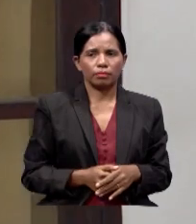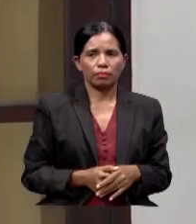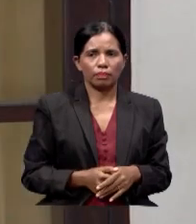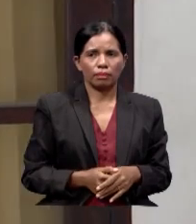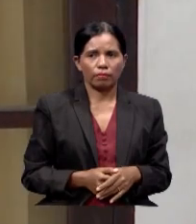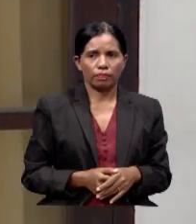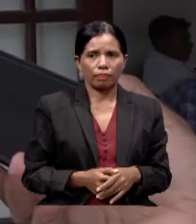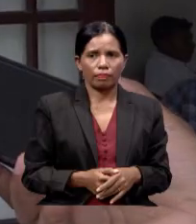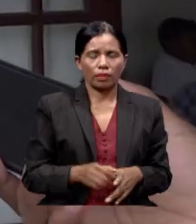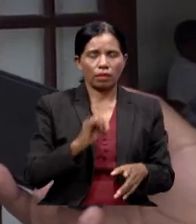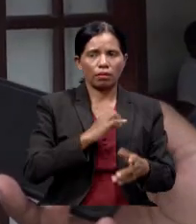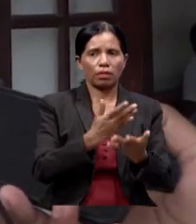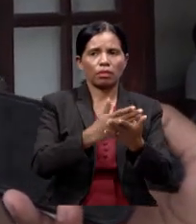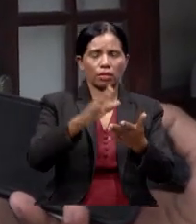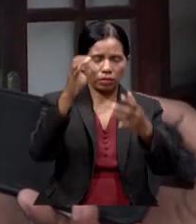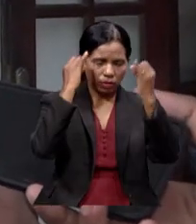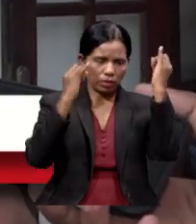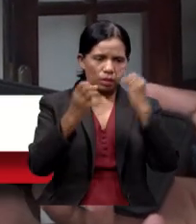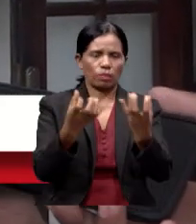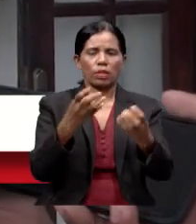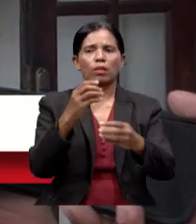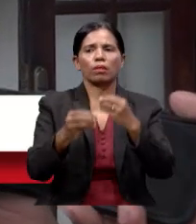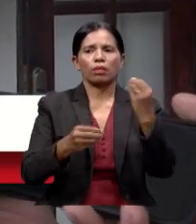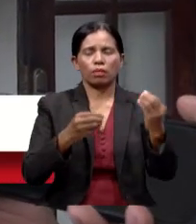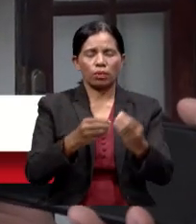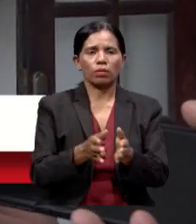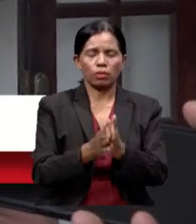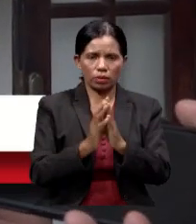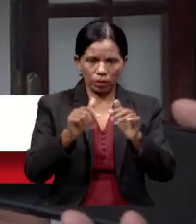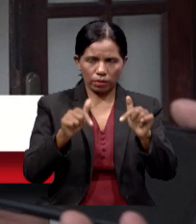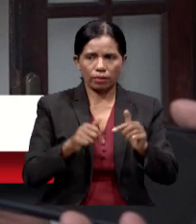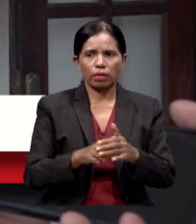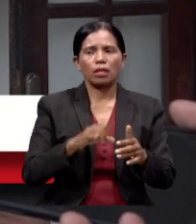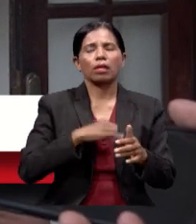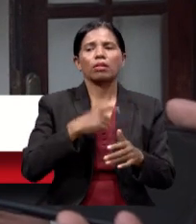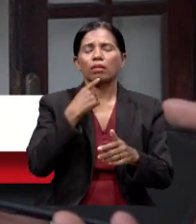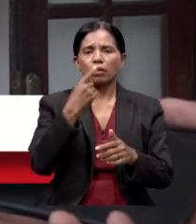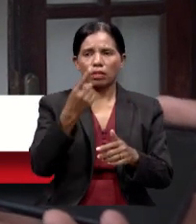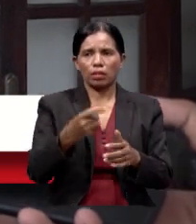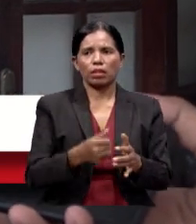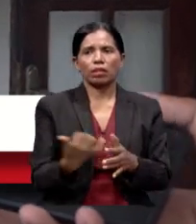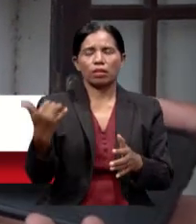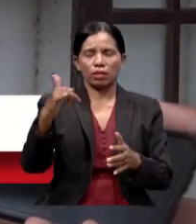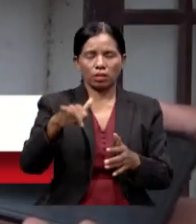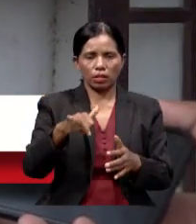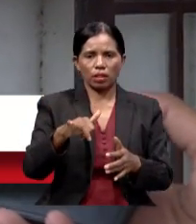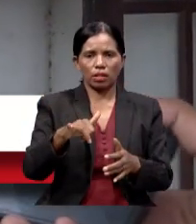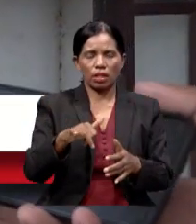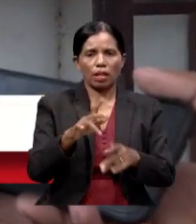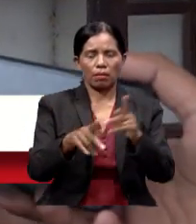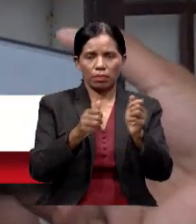ele passa informação para com a diligência de Nemeca. Also até de date, entre si arguido na